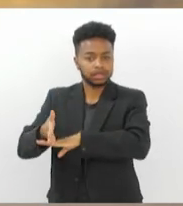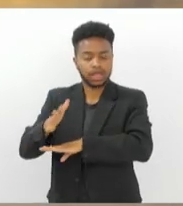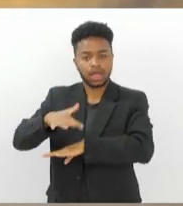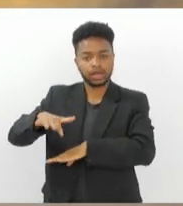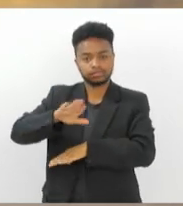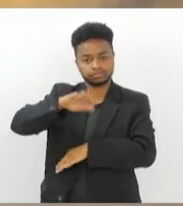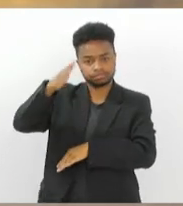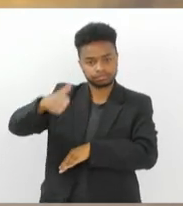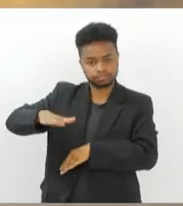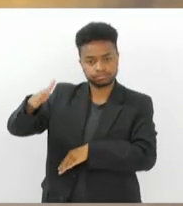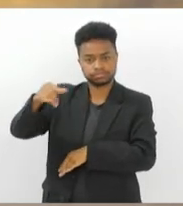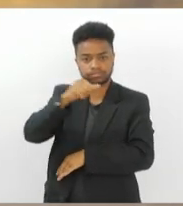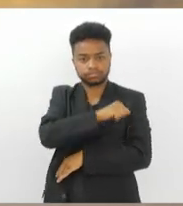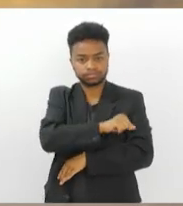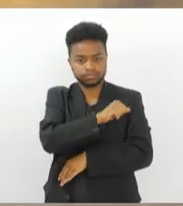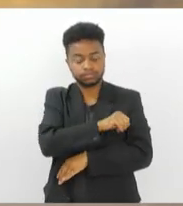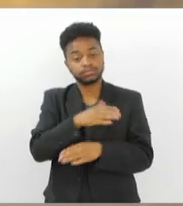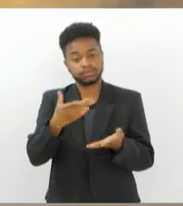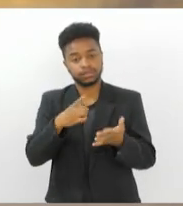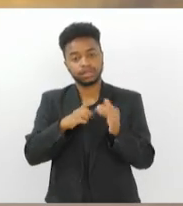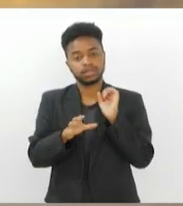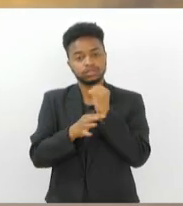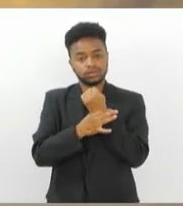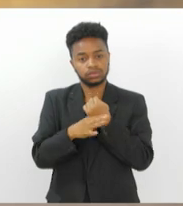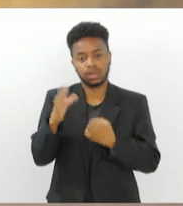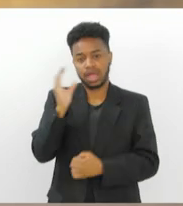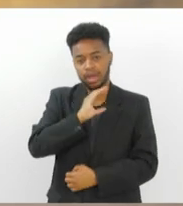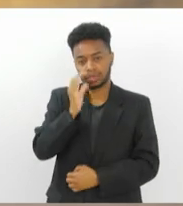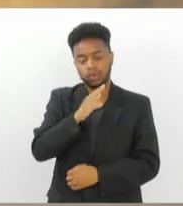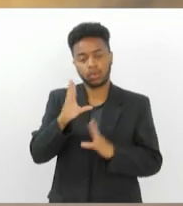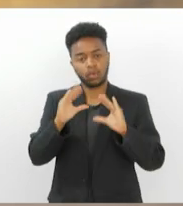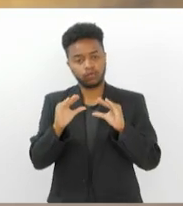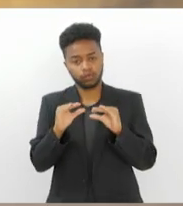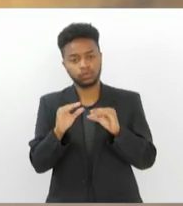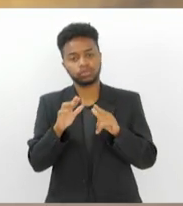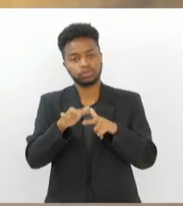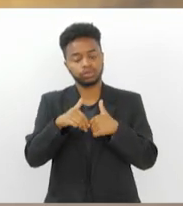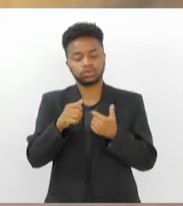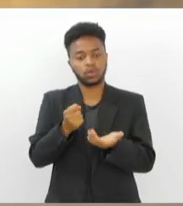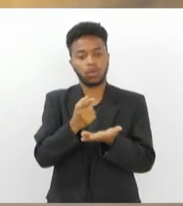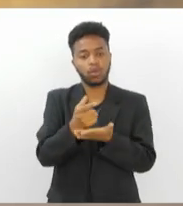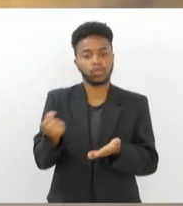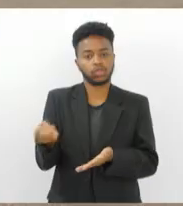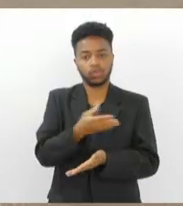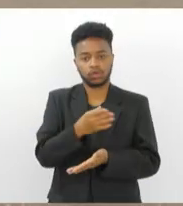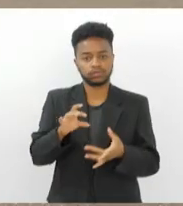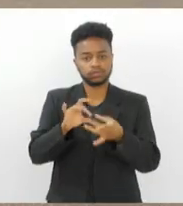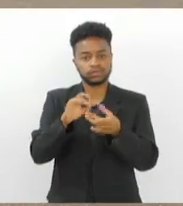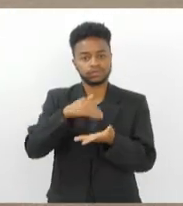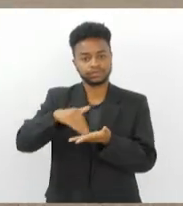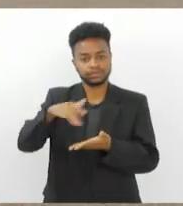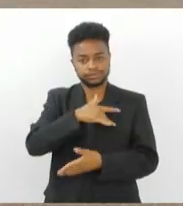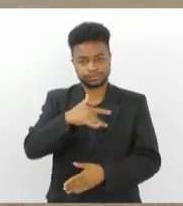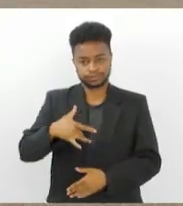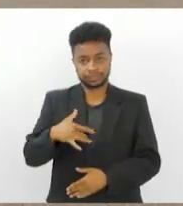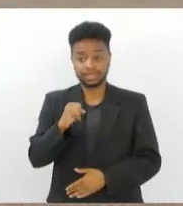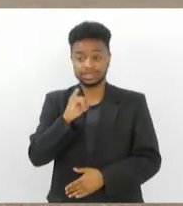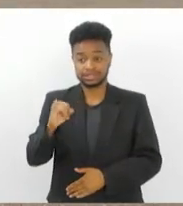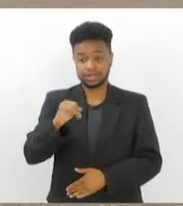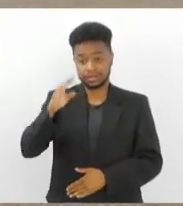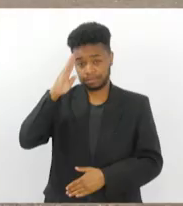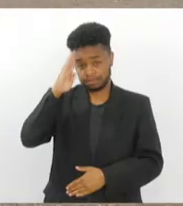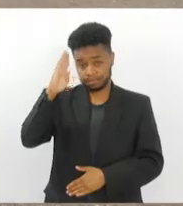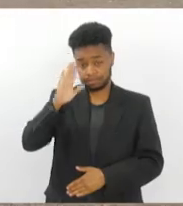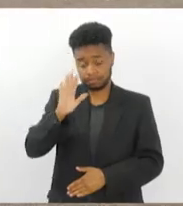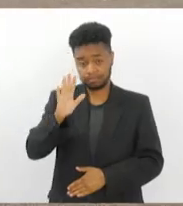serrana do Rio de Janeiro então a gente ganha seguranç agilidade conforto tudo com essa nova aquisição feita pela secretaria de saúde para pilotos que já fizeram o treinamento